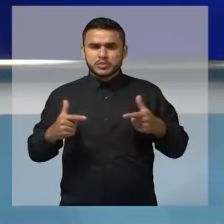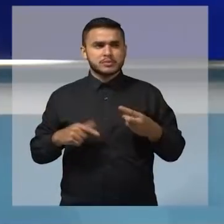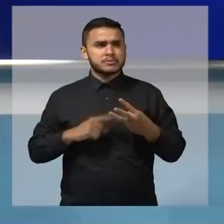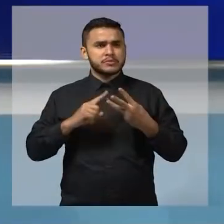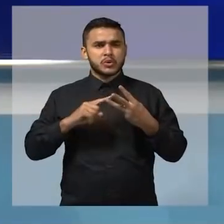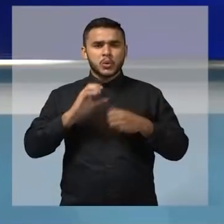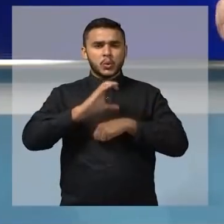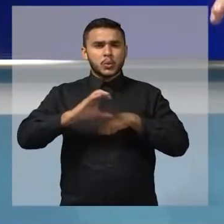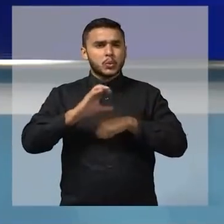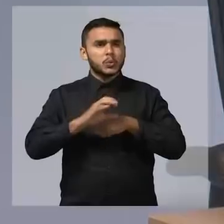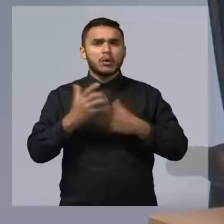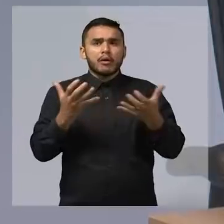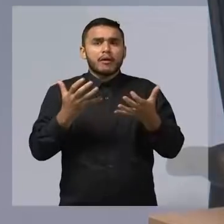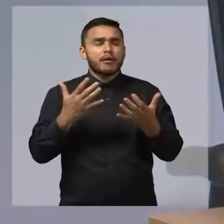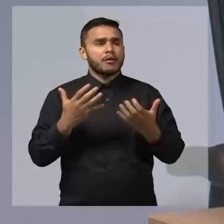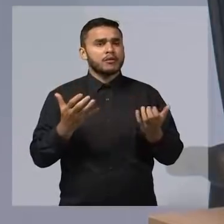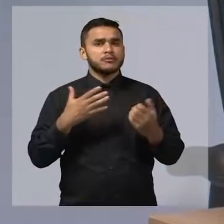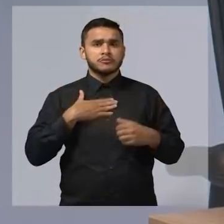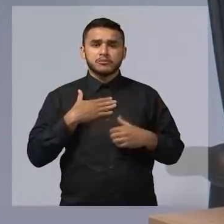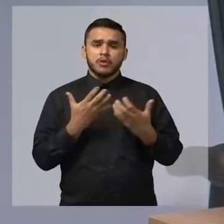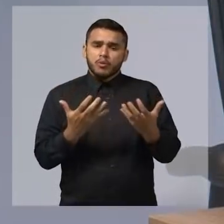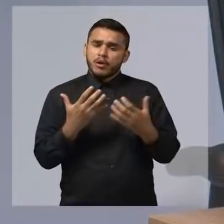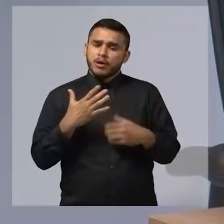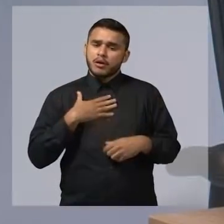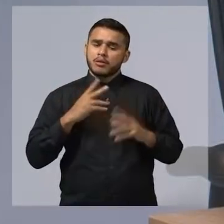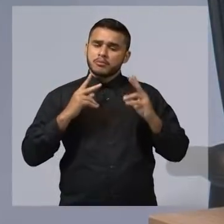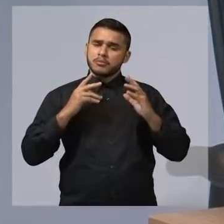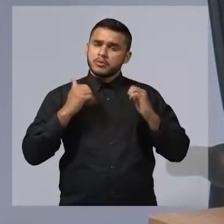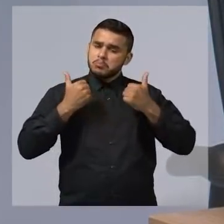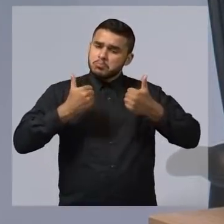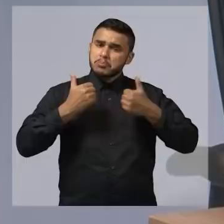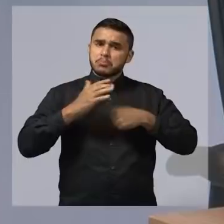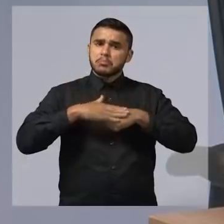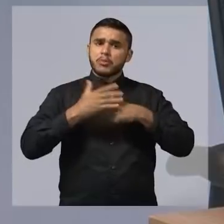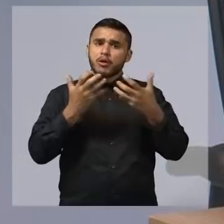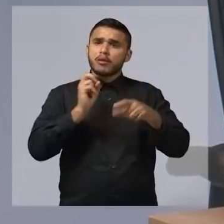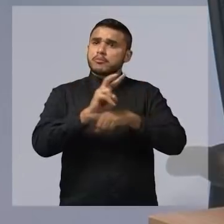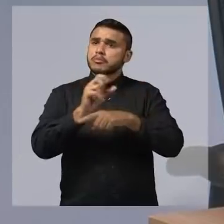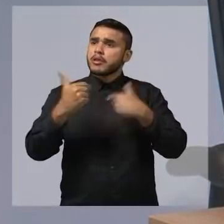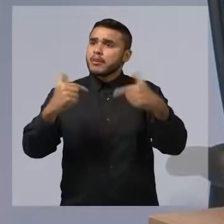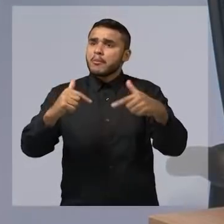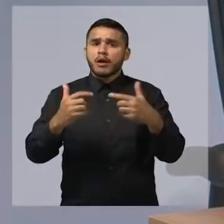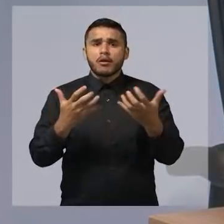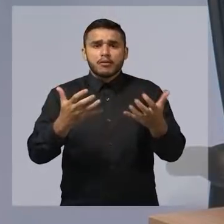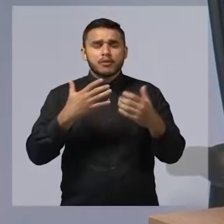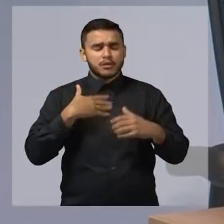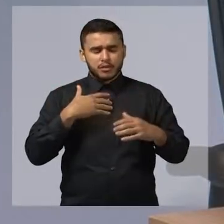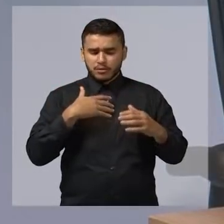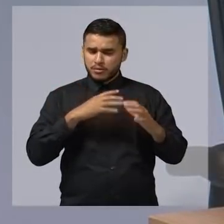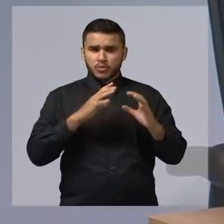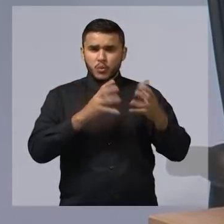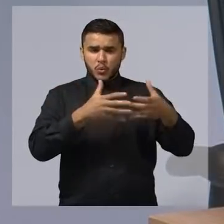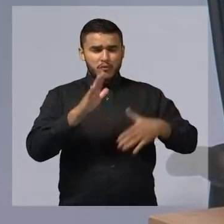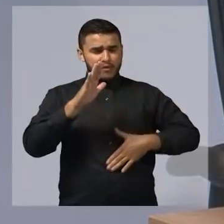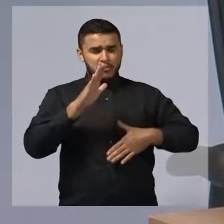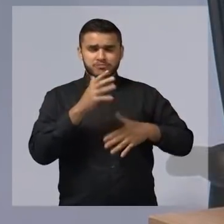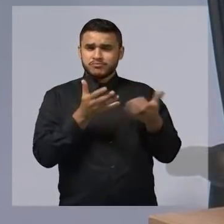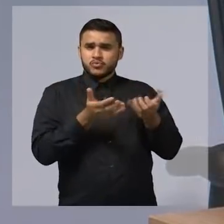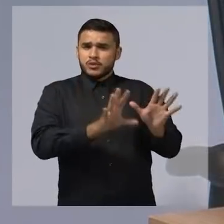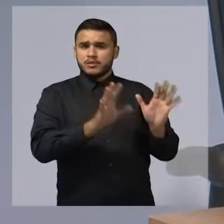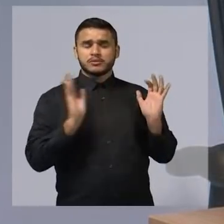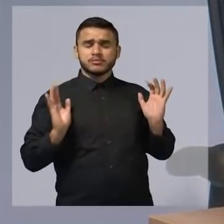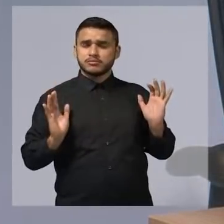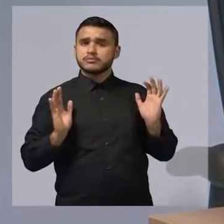sobre a qual o senhor mencionou várias vezes aqui, é exatamente o efeito contrário. Eu vou aproveitar aqui